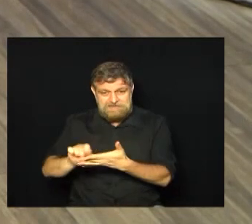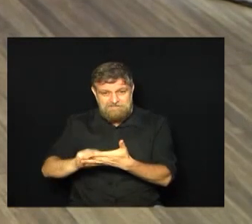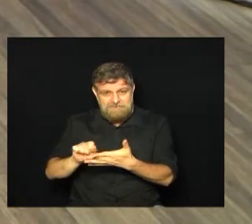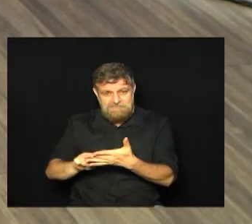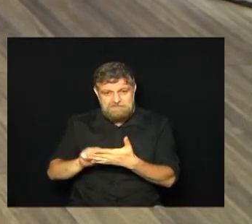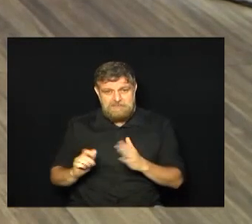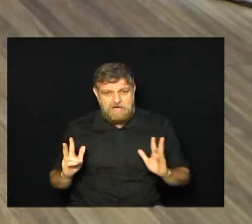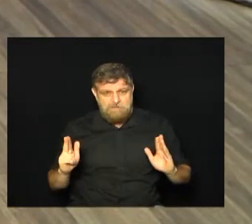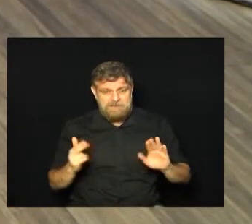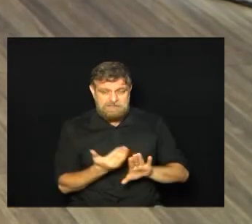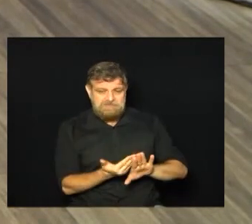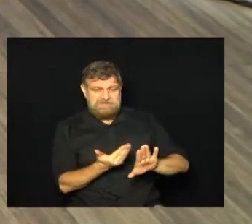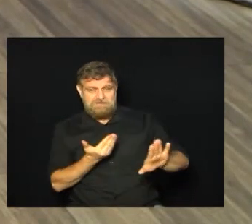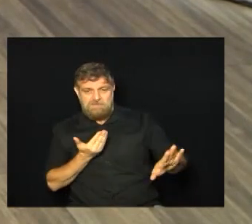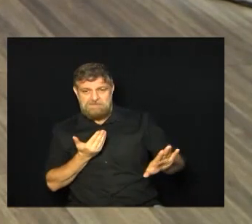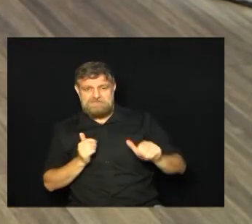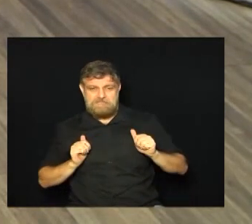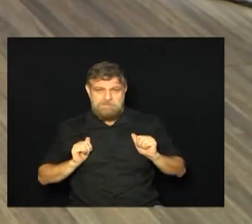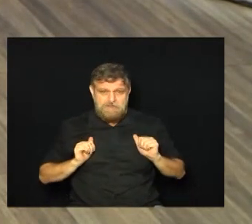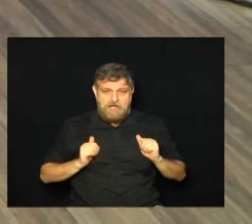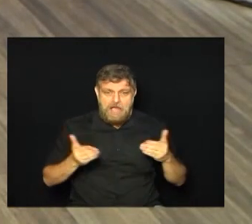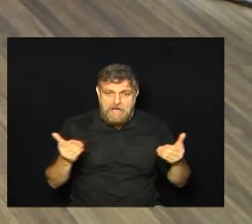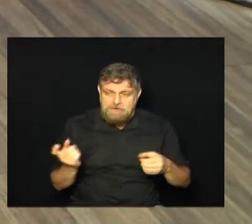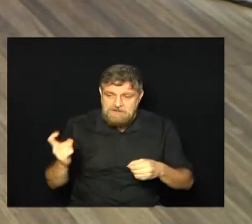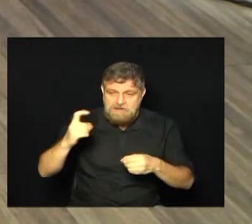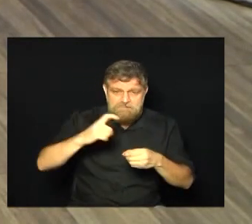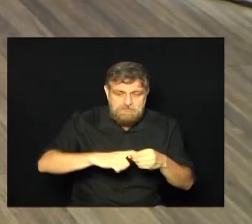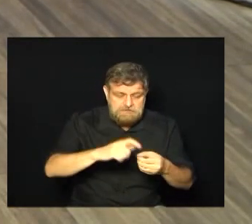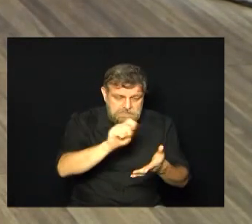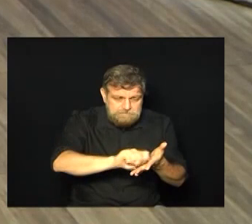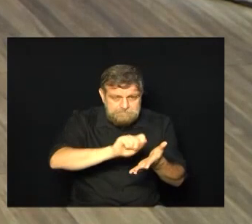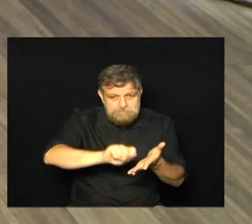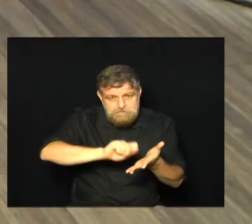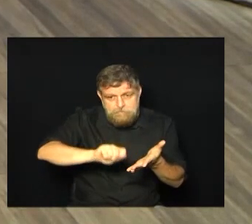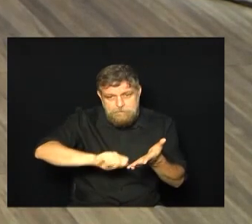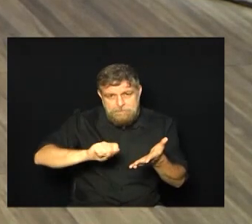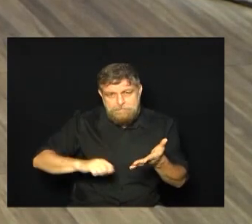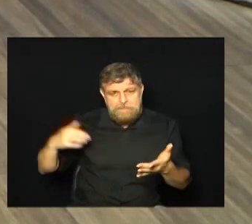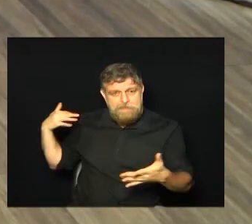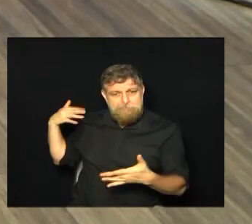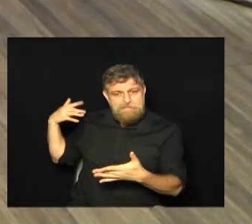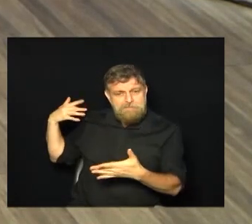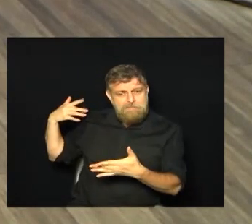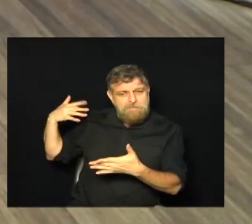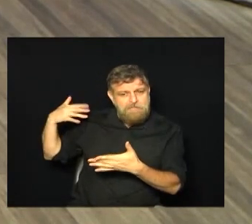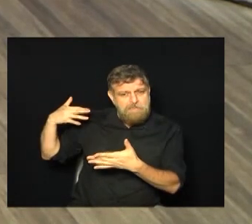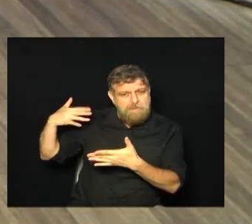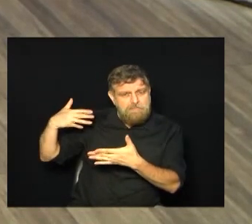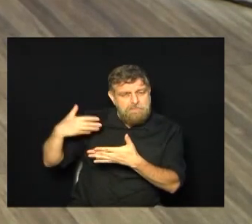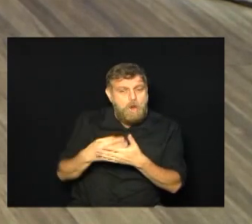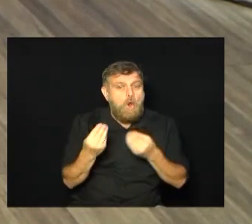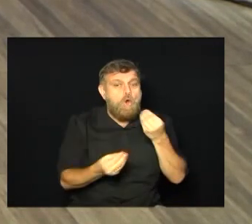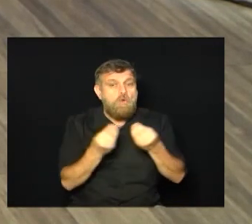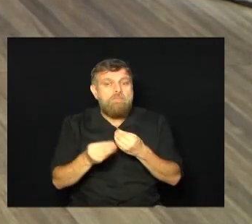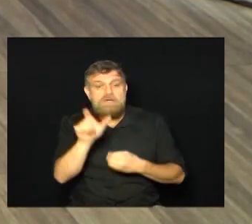que você ficou afastada? É um período que agora você está conseguindo fazer anotações de tudo o que aconteceu? Como que você lidou com tudo